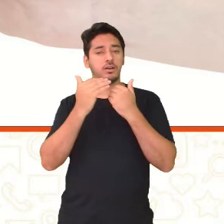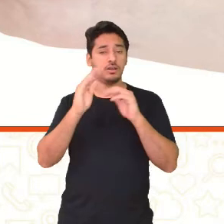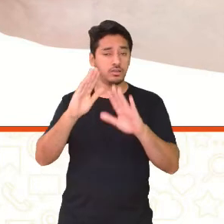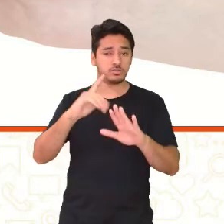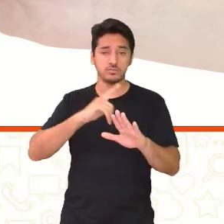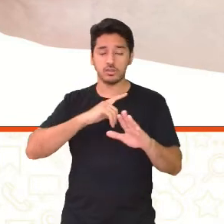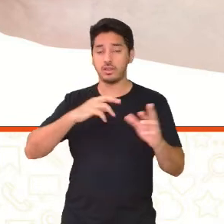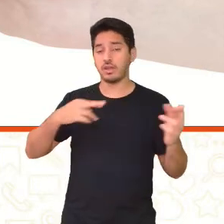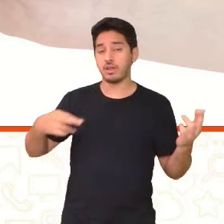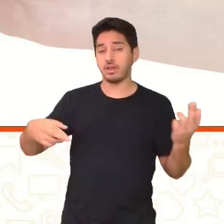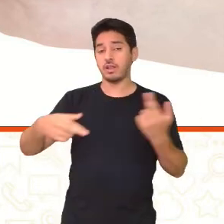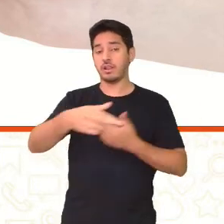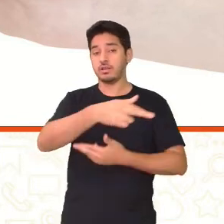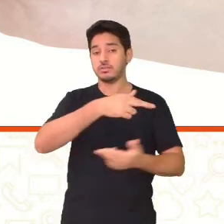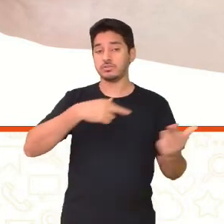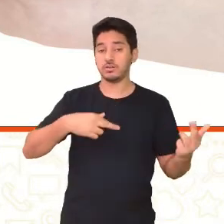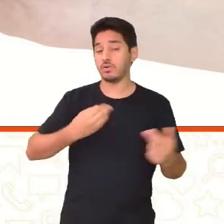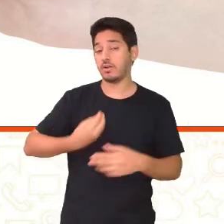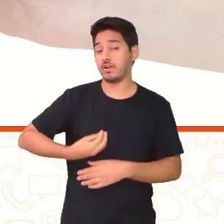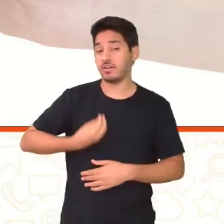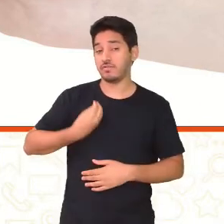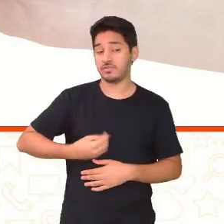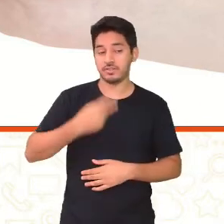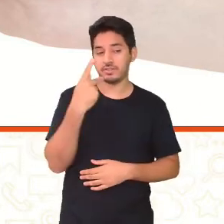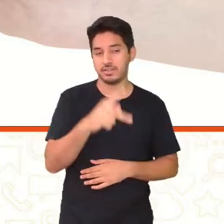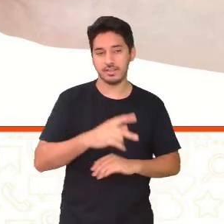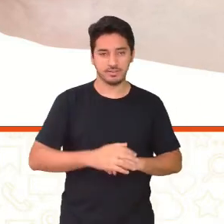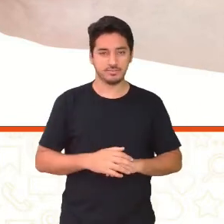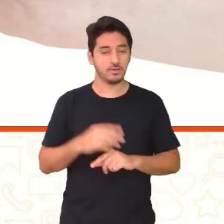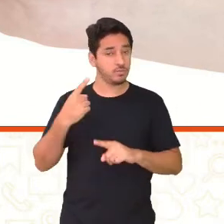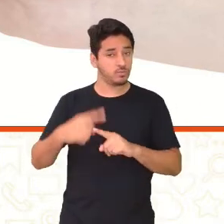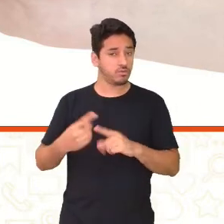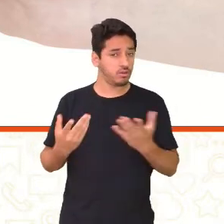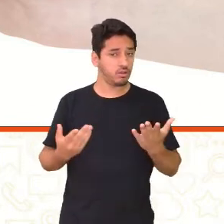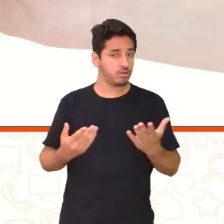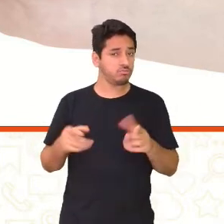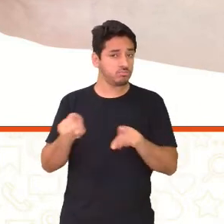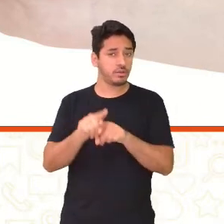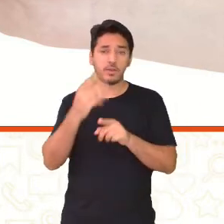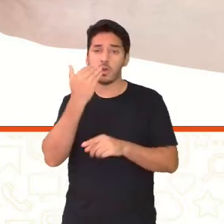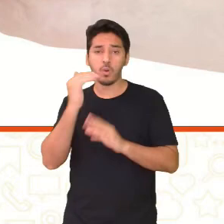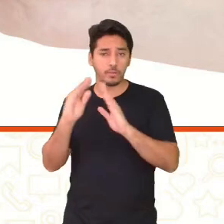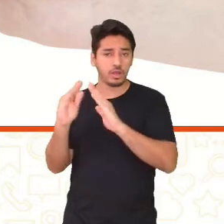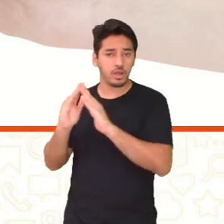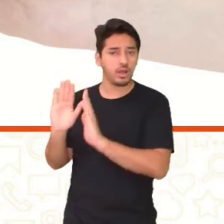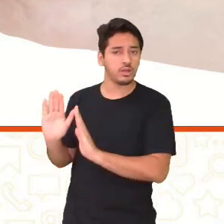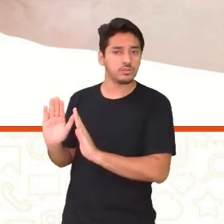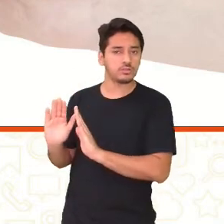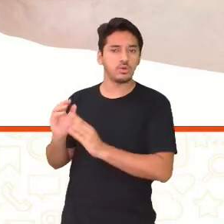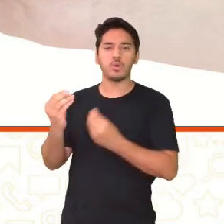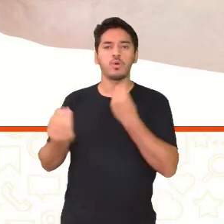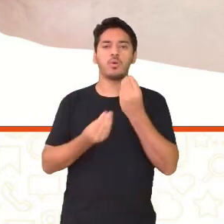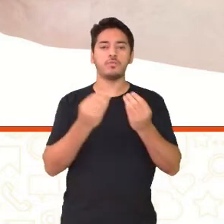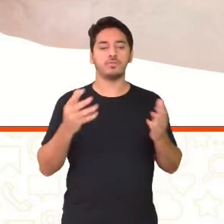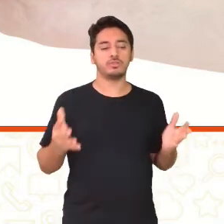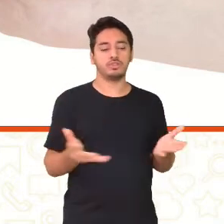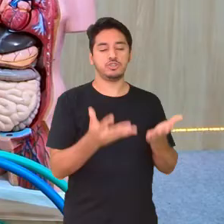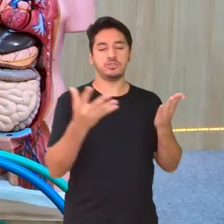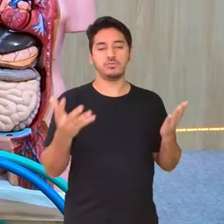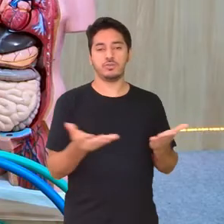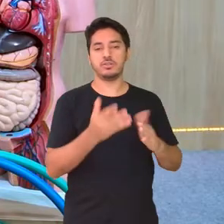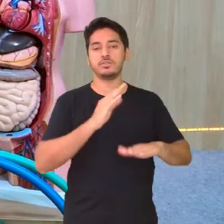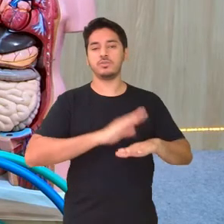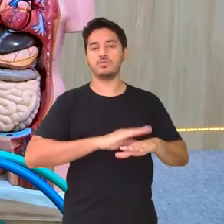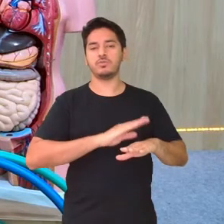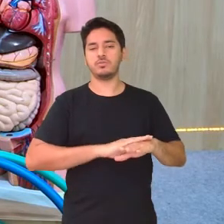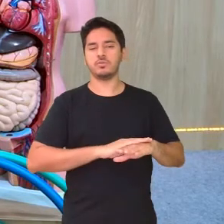muita relação com a vida diária, porque ele também se alimenta na sua casa. Então, como é que vamos estimular essa autonomia?